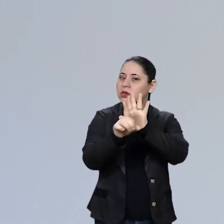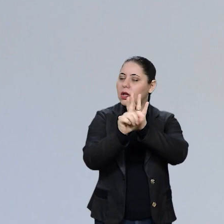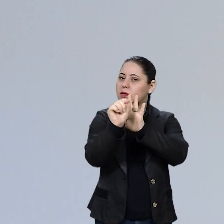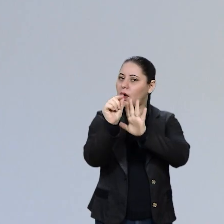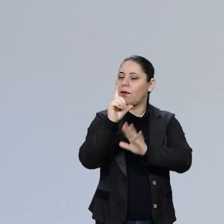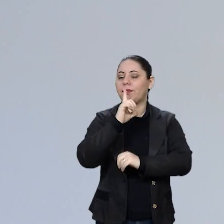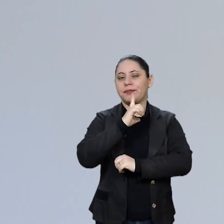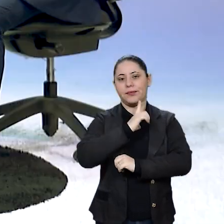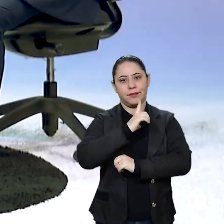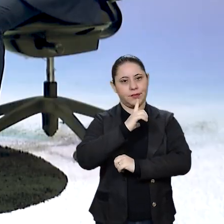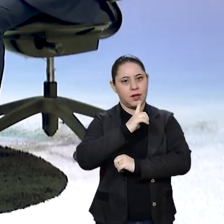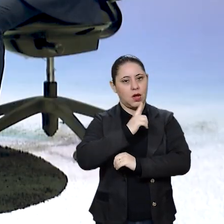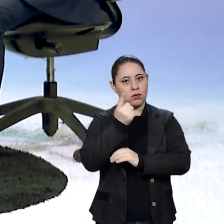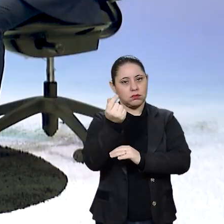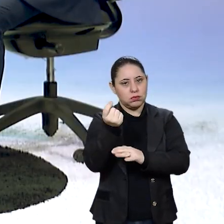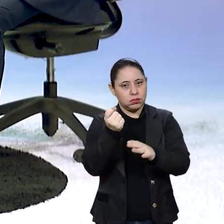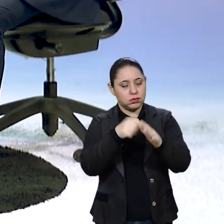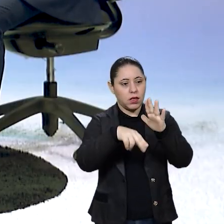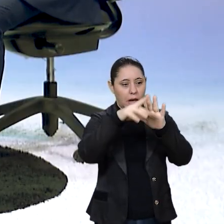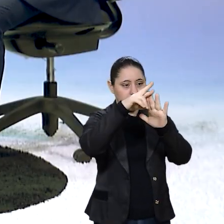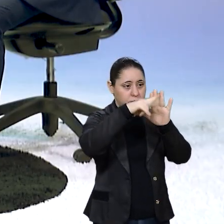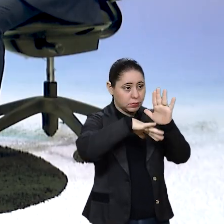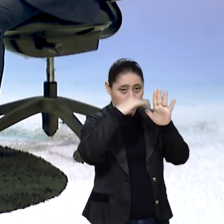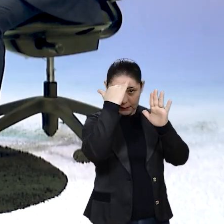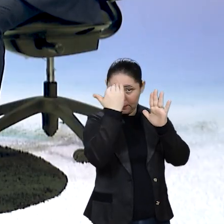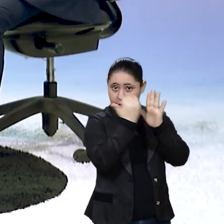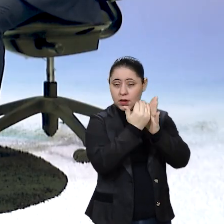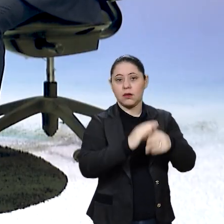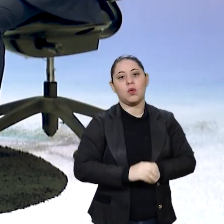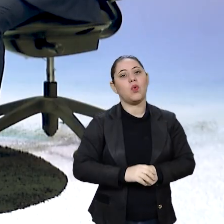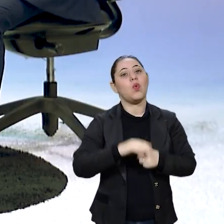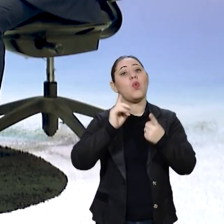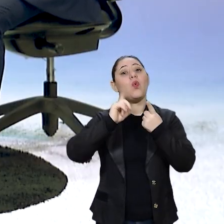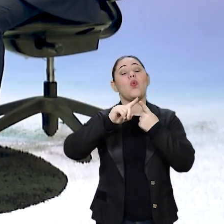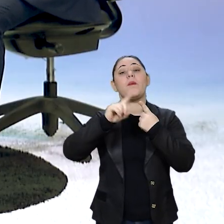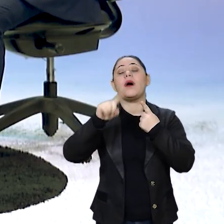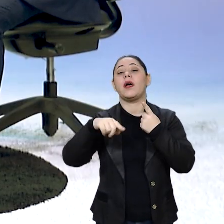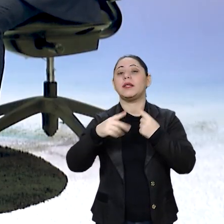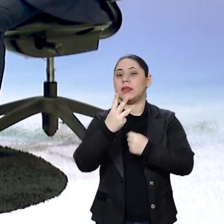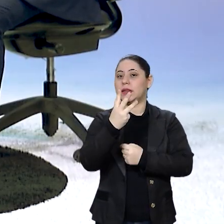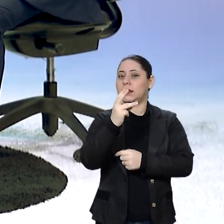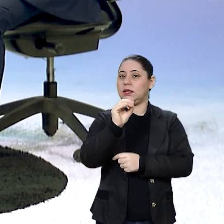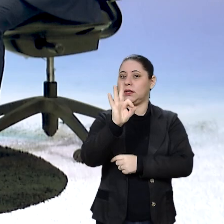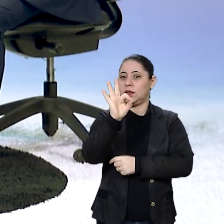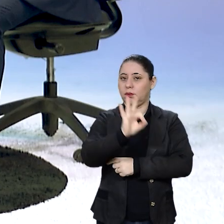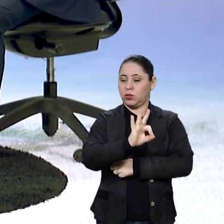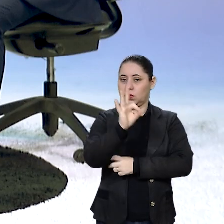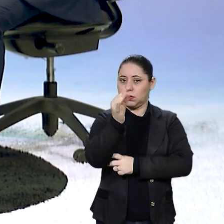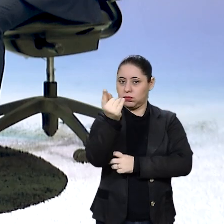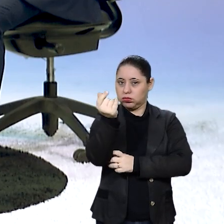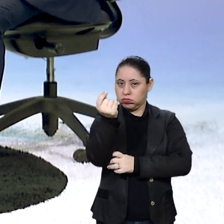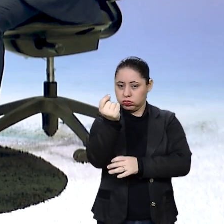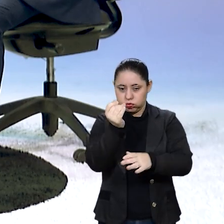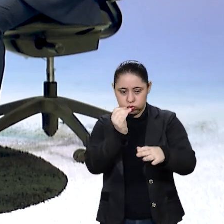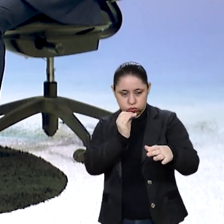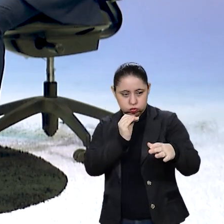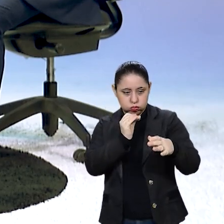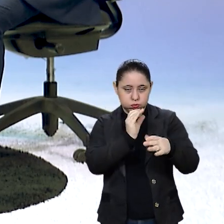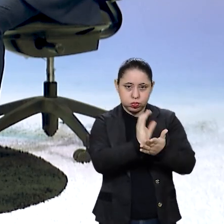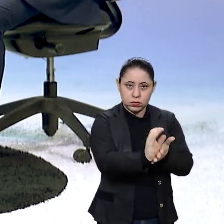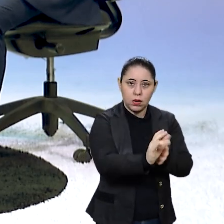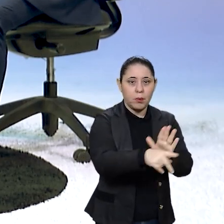é essa, 30% dos fundos eles têm que serem gastos exclusivamente para candidaturas de negros e